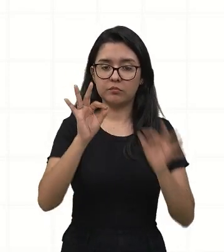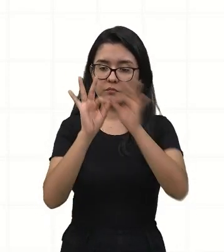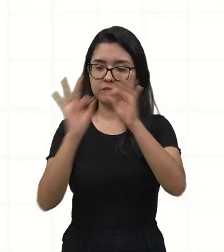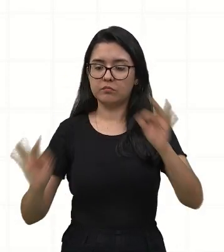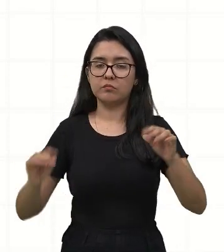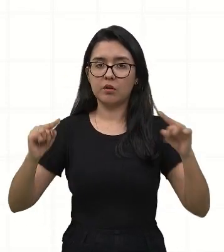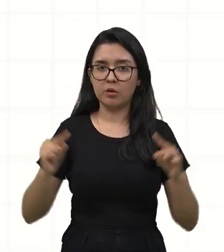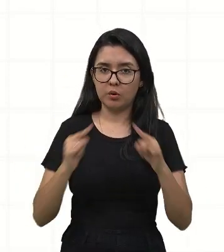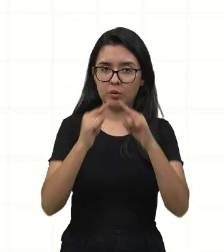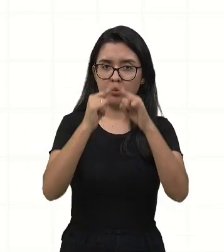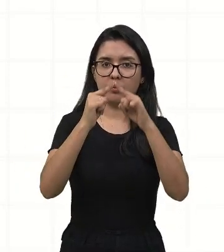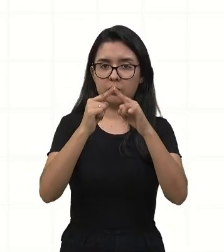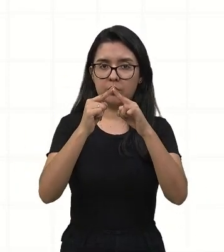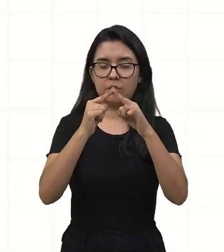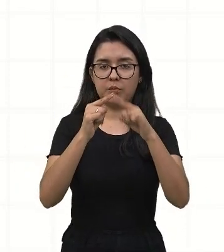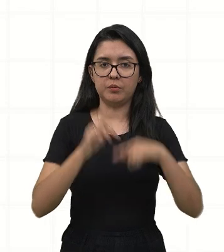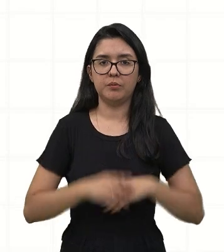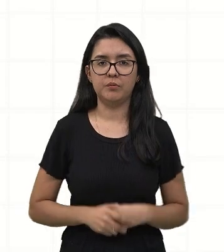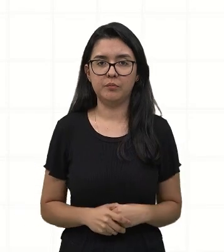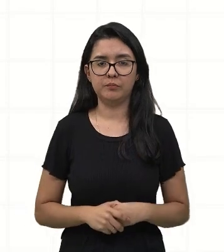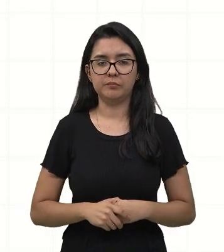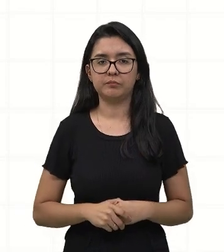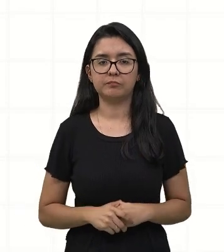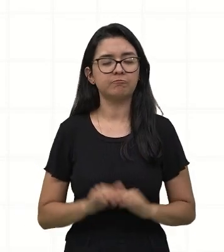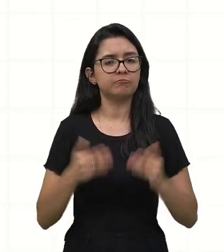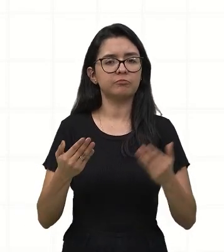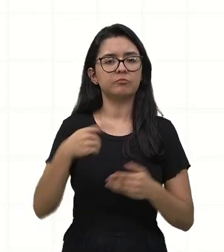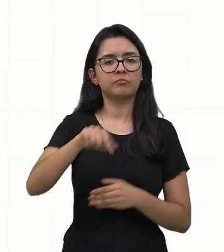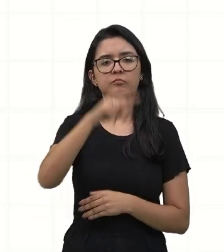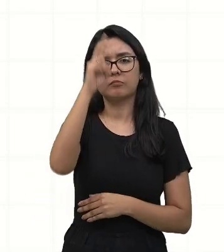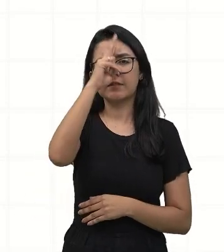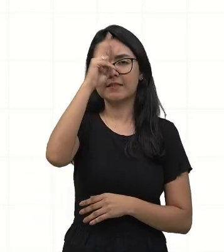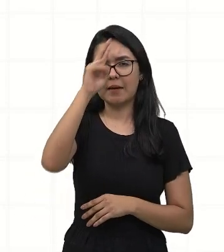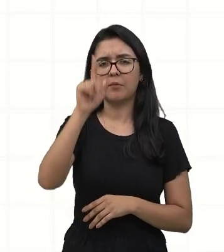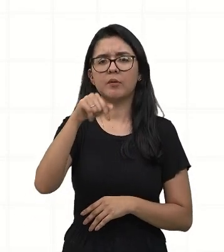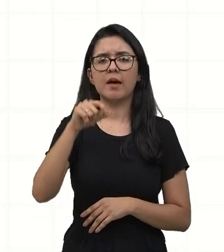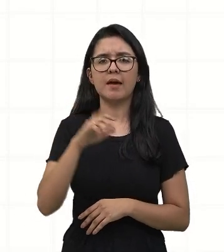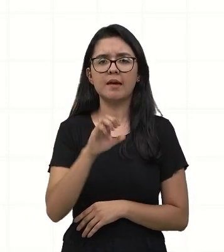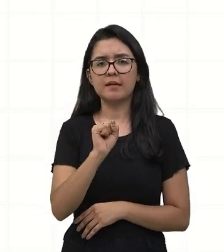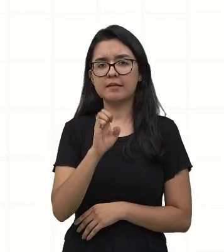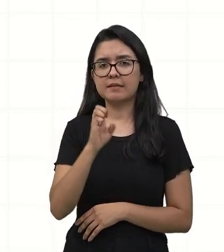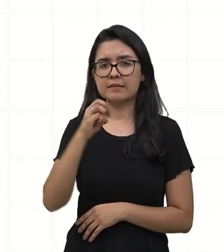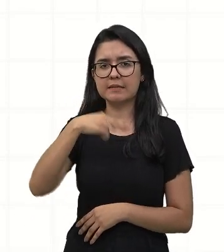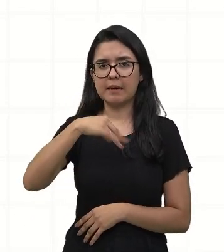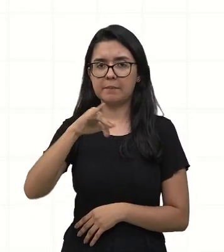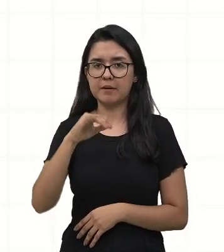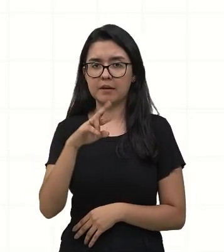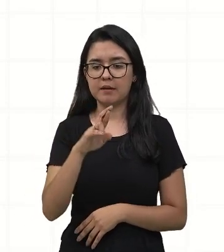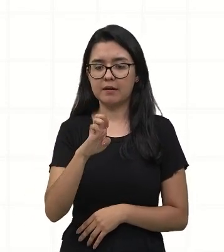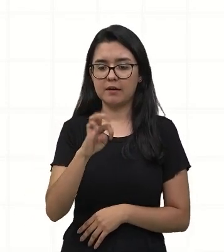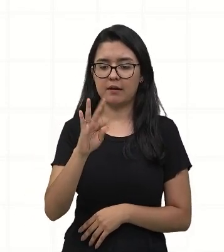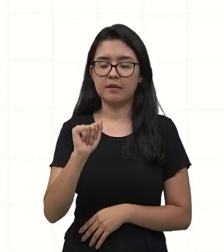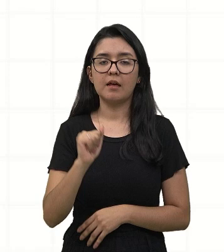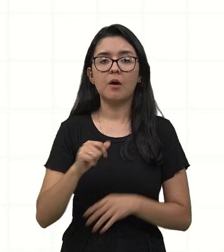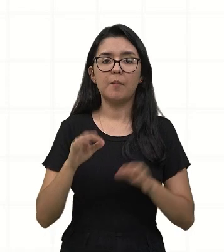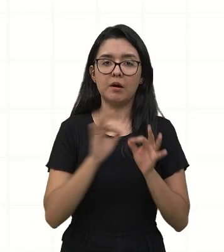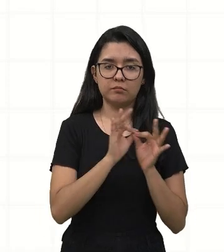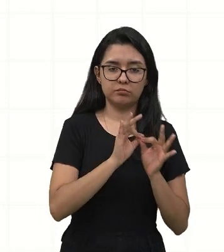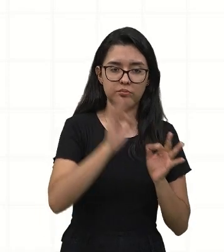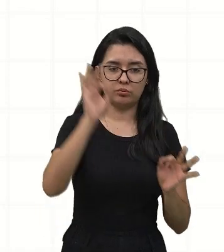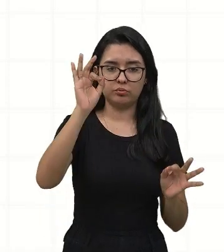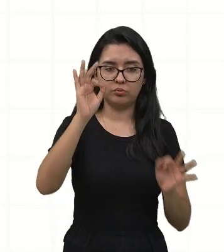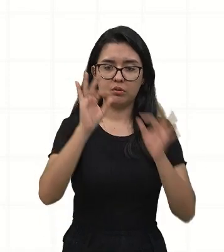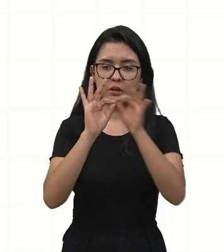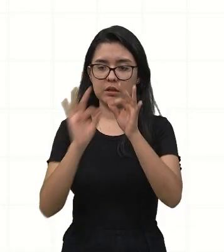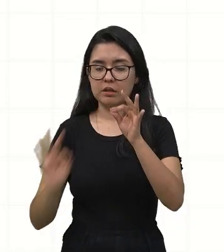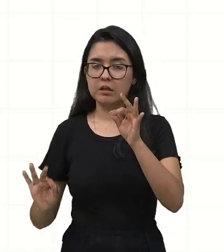um ponto comum. Aí você lembra que é semirreta, né? É uma linha imaginária, uma linha que tem